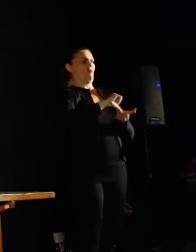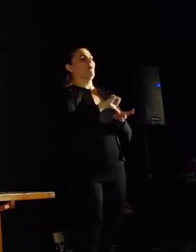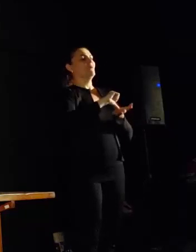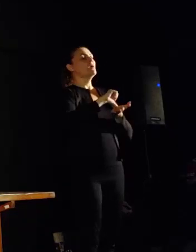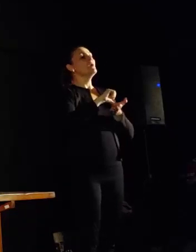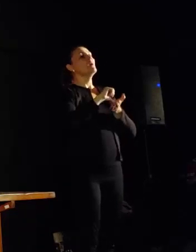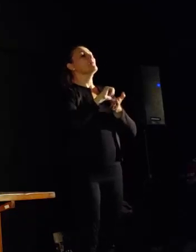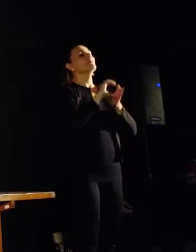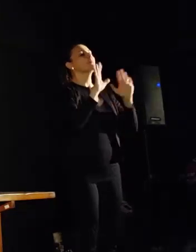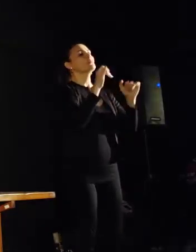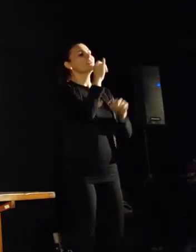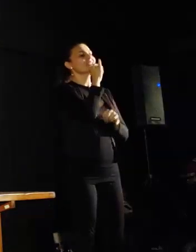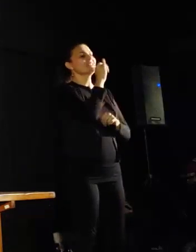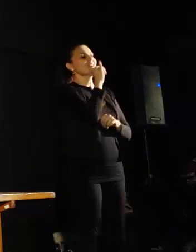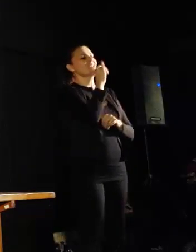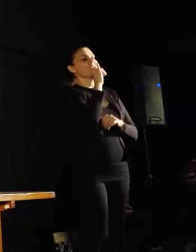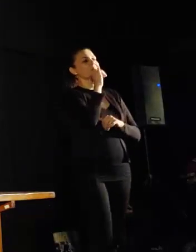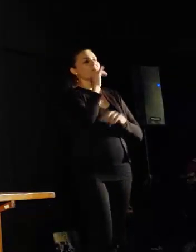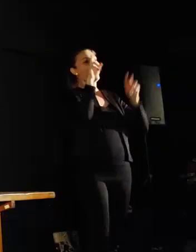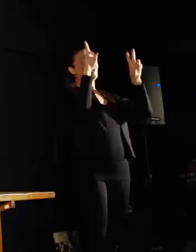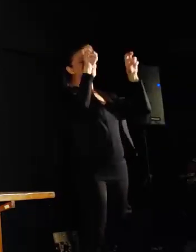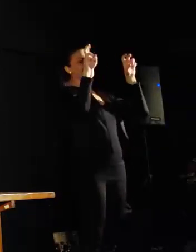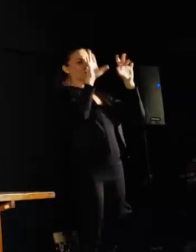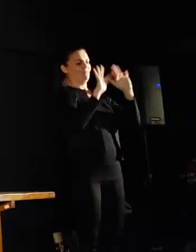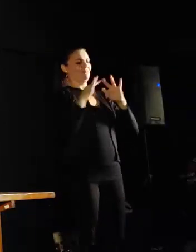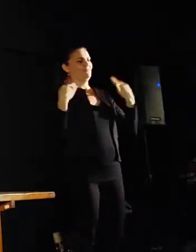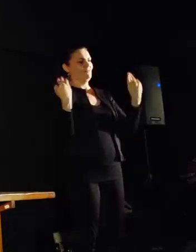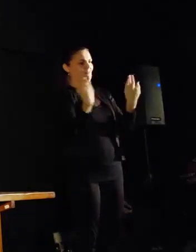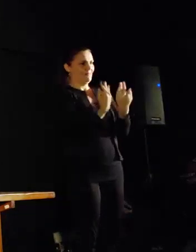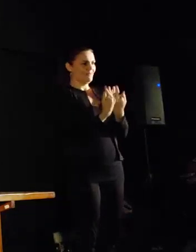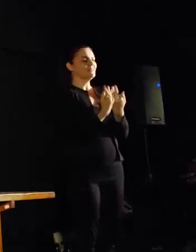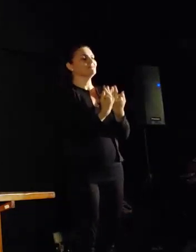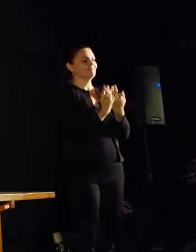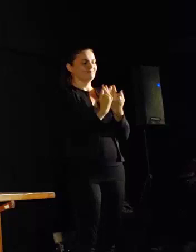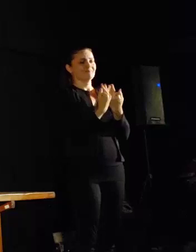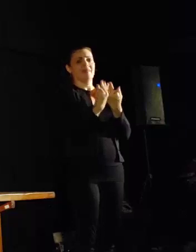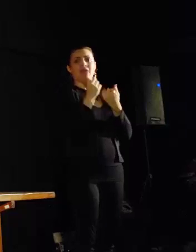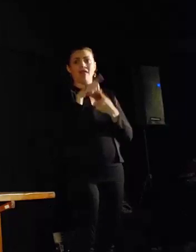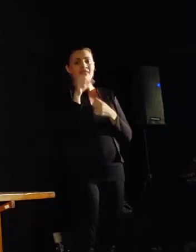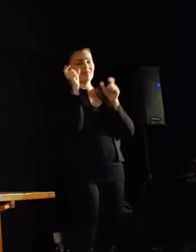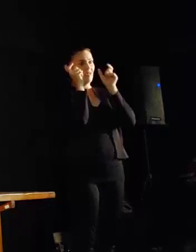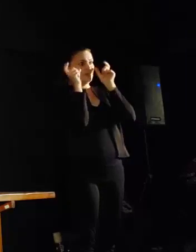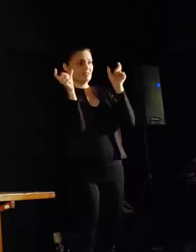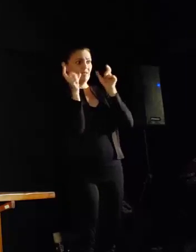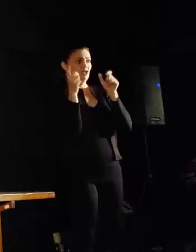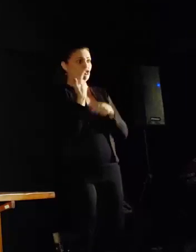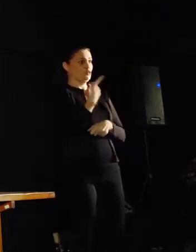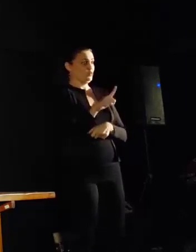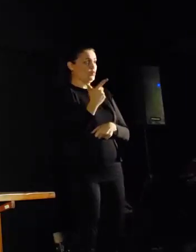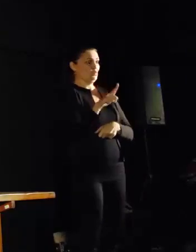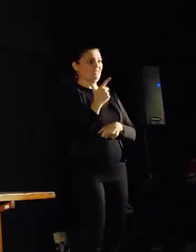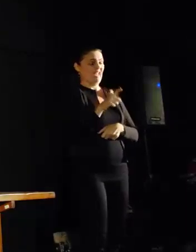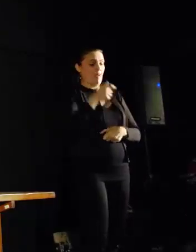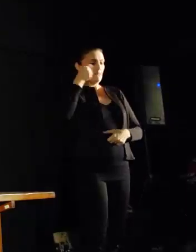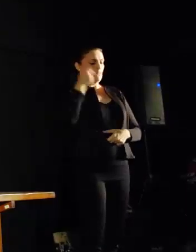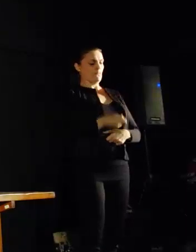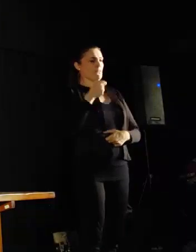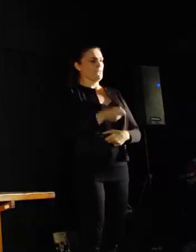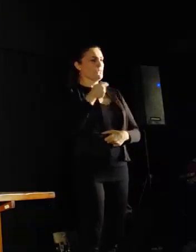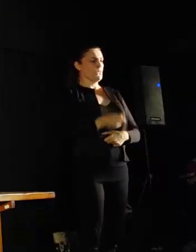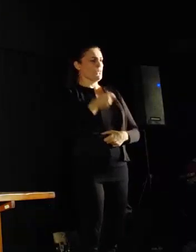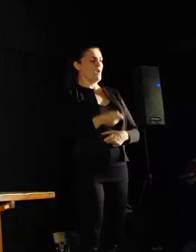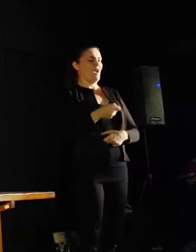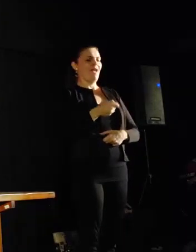a questão da família. Isso é uma questão muito interessante. Não há regime autoritário que não tenha uma